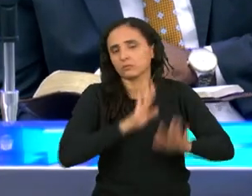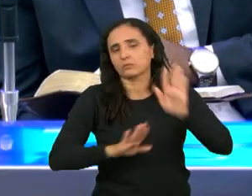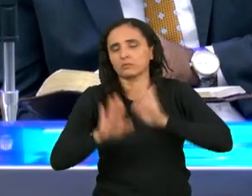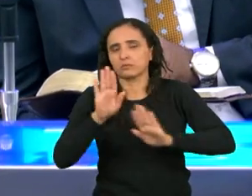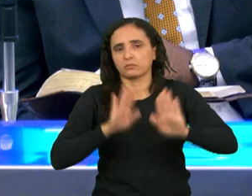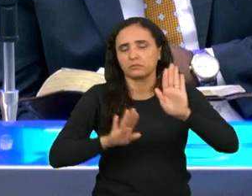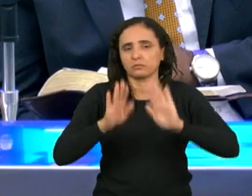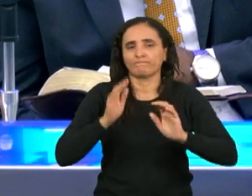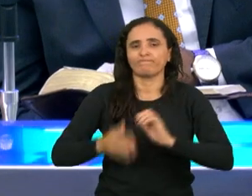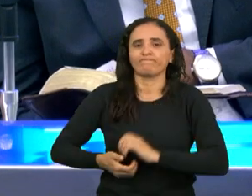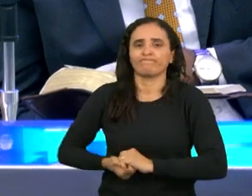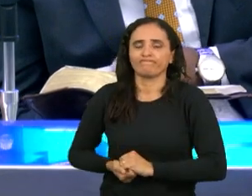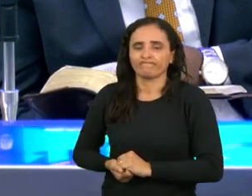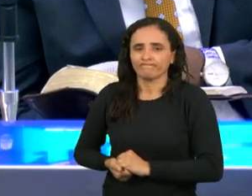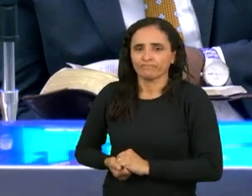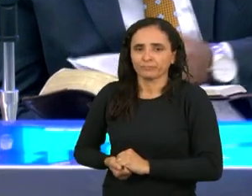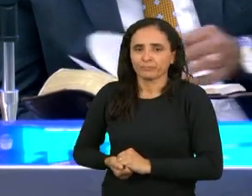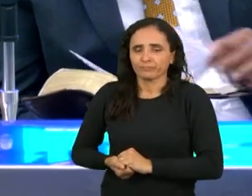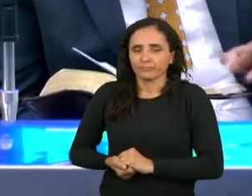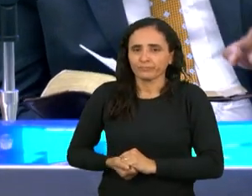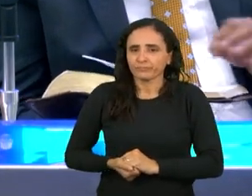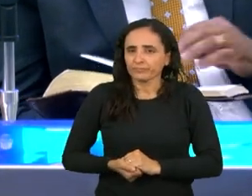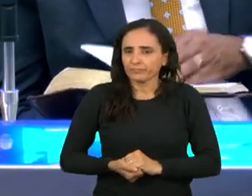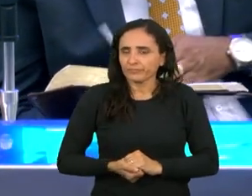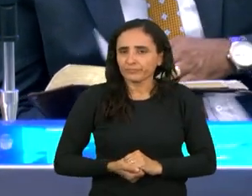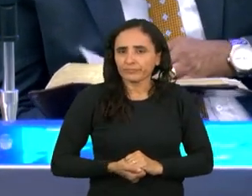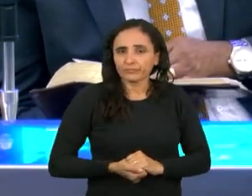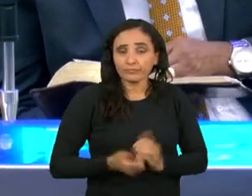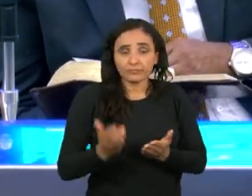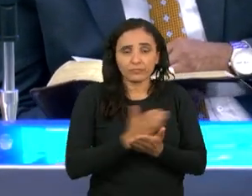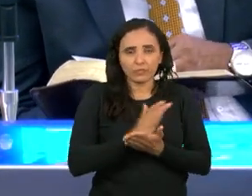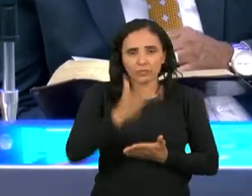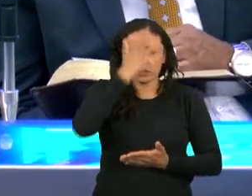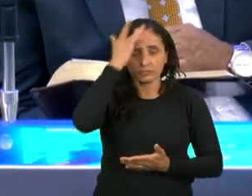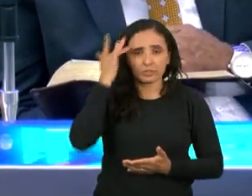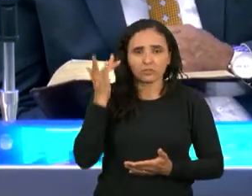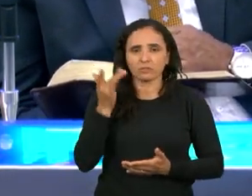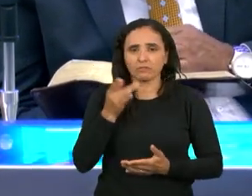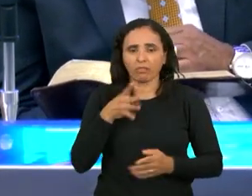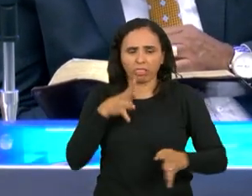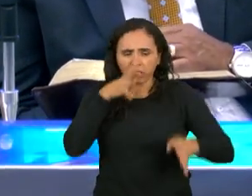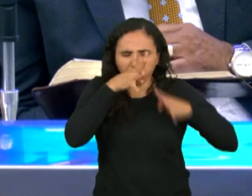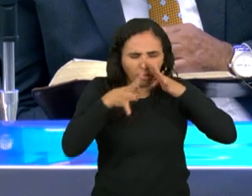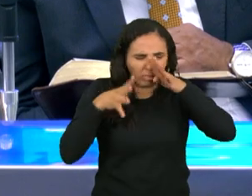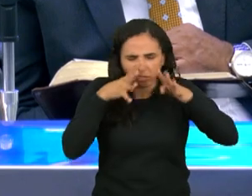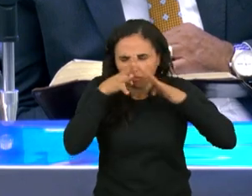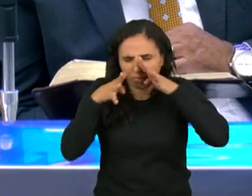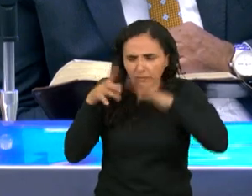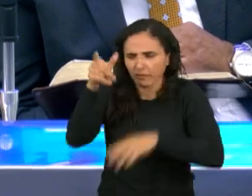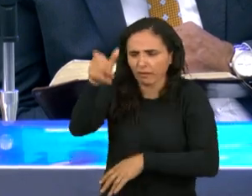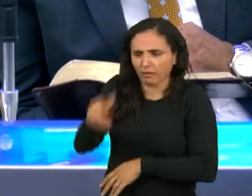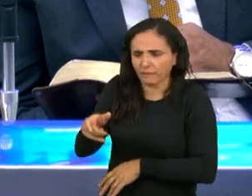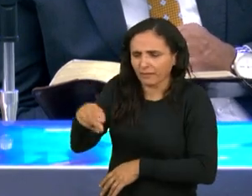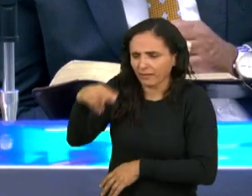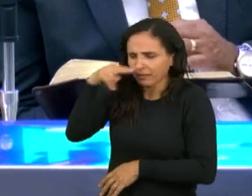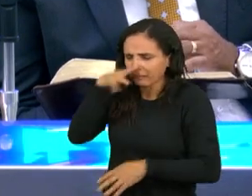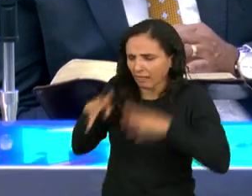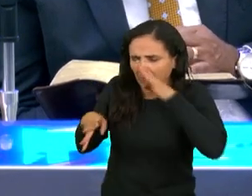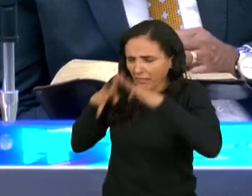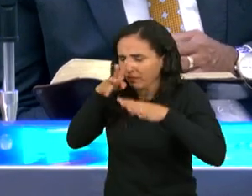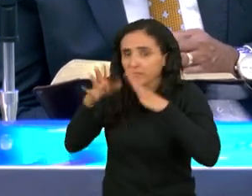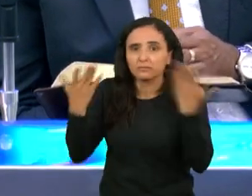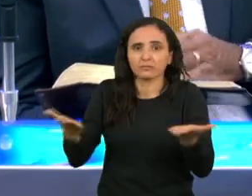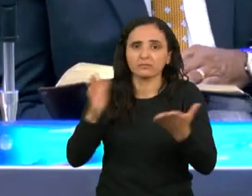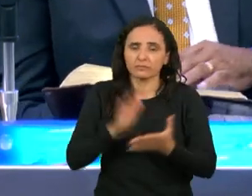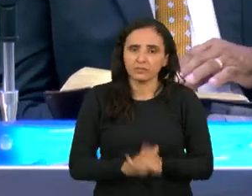agressivas com sentido de ferir de desagradar ofender